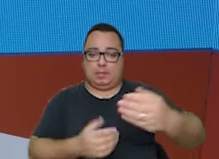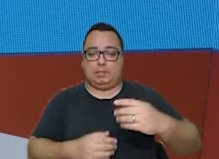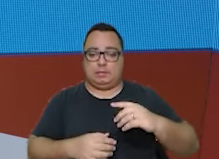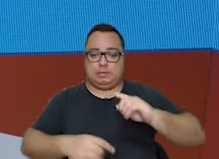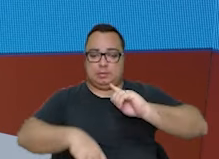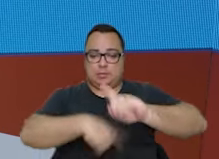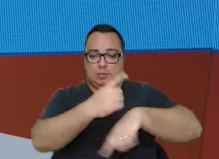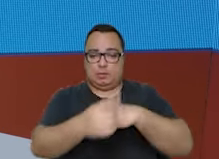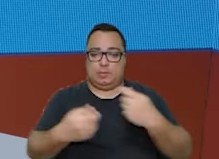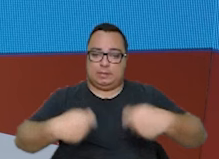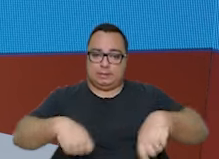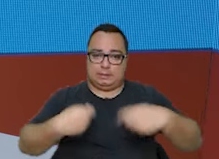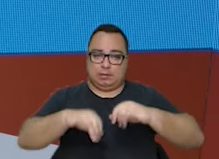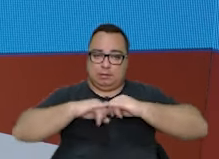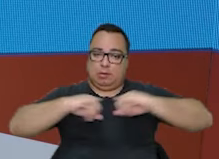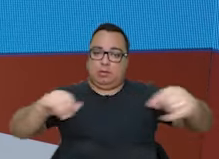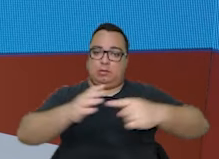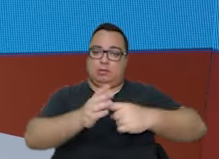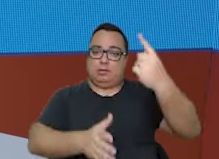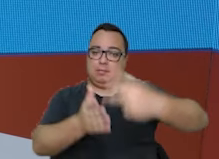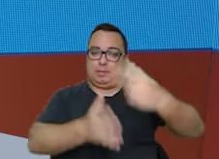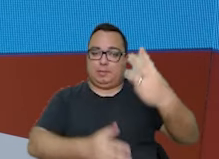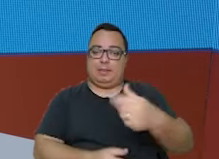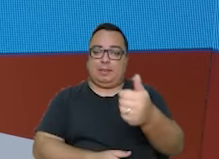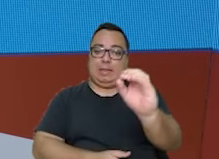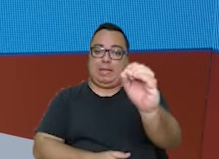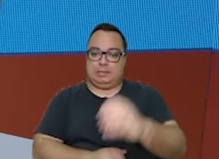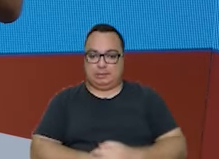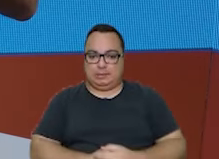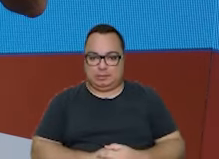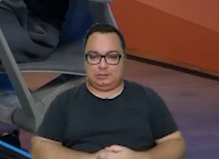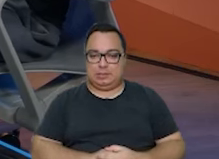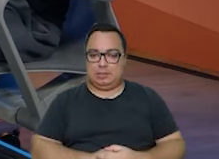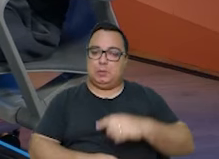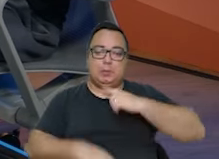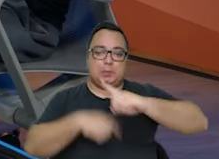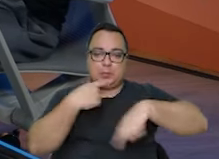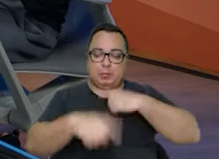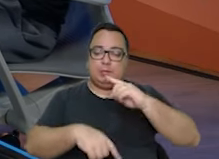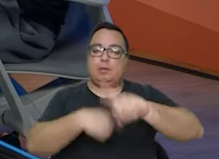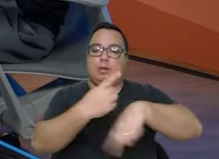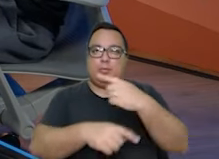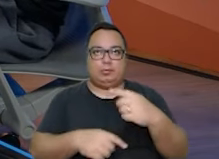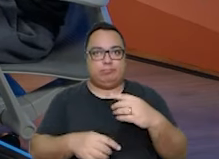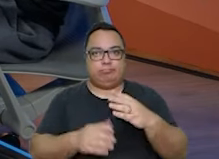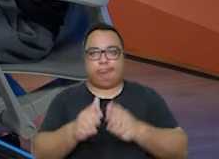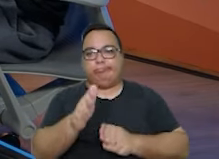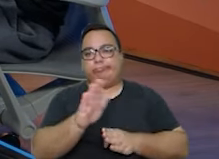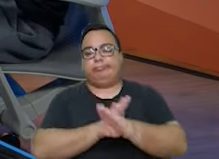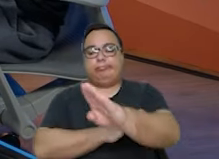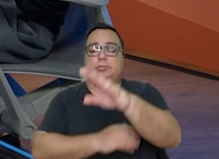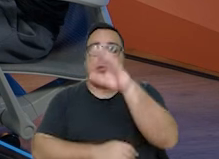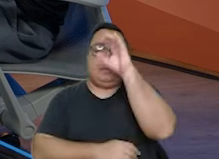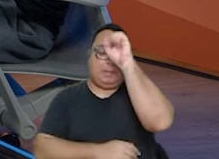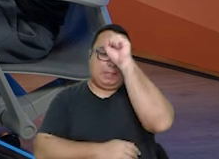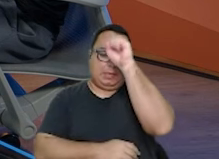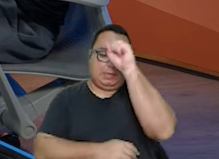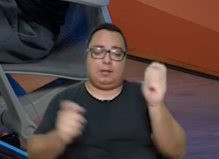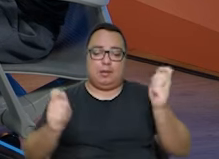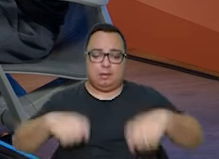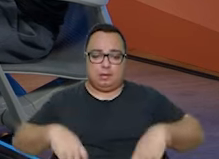vai precisar fazer 10 campanhas você vai fazer 10 campanhas que não vai funcionar para para você aprender e é a partir da